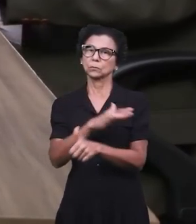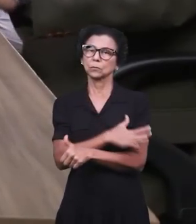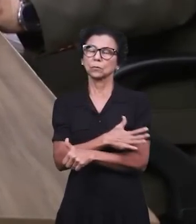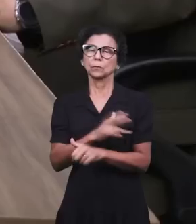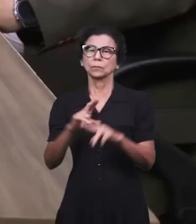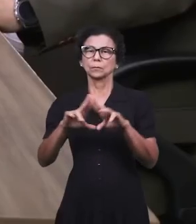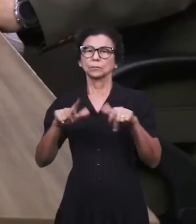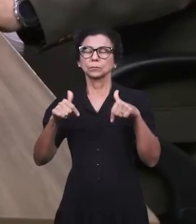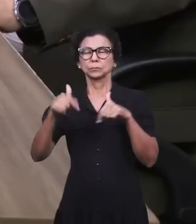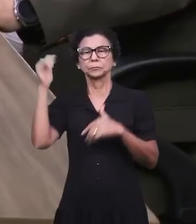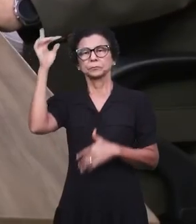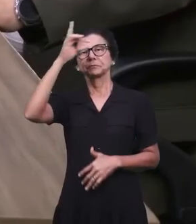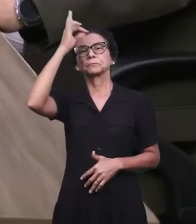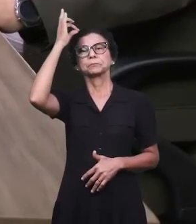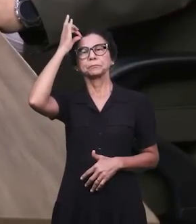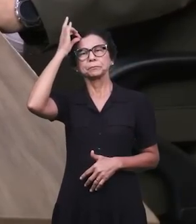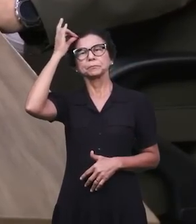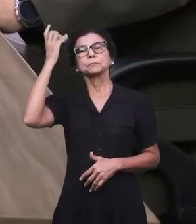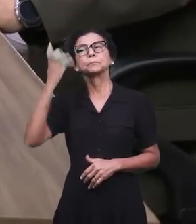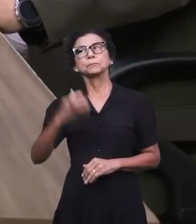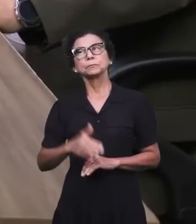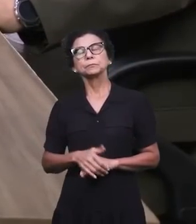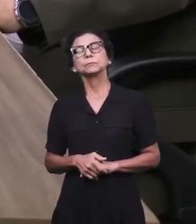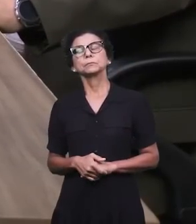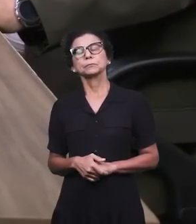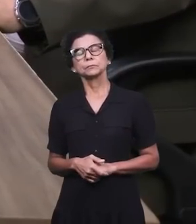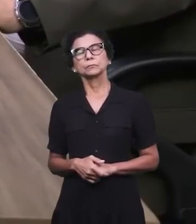ação do Espírito Santo. Muito bom. Amém. Glória a Deus. Amém,